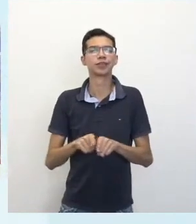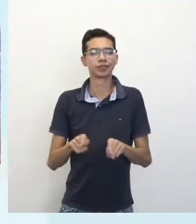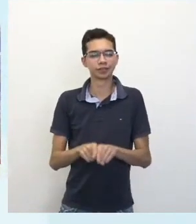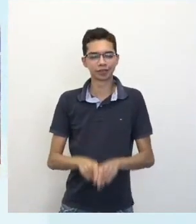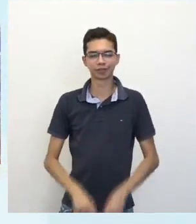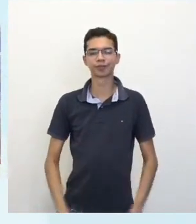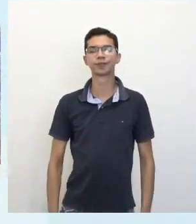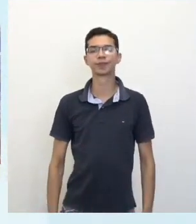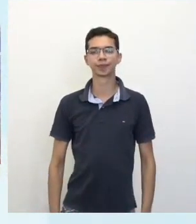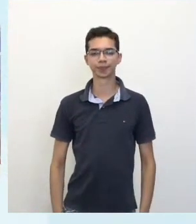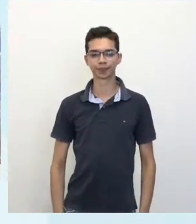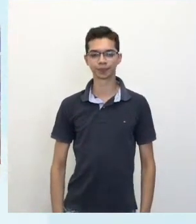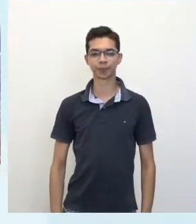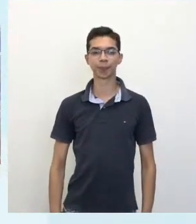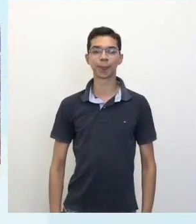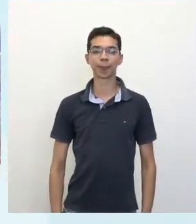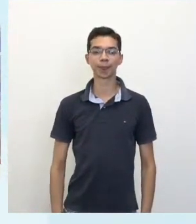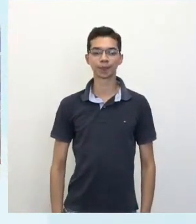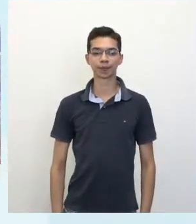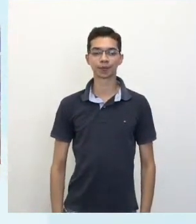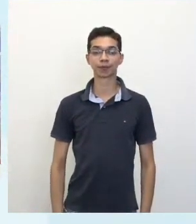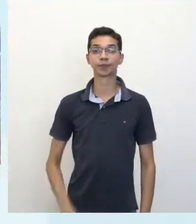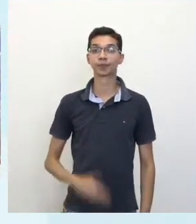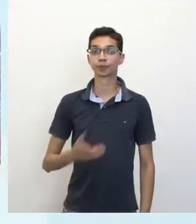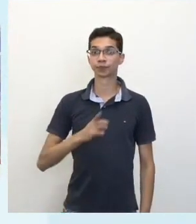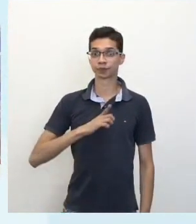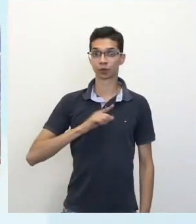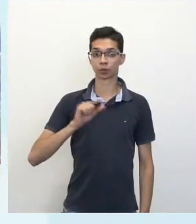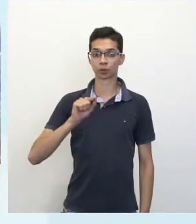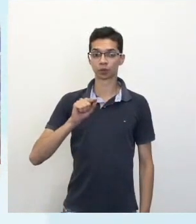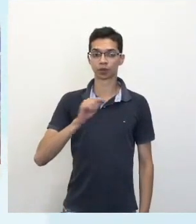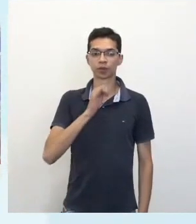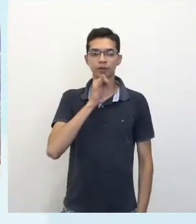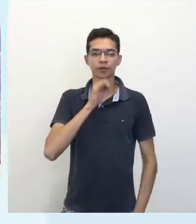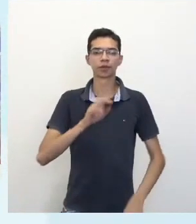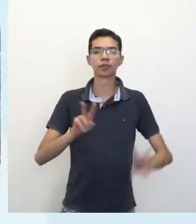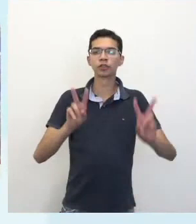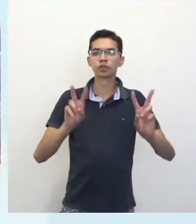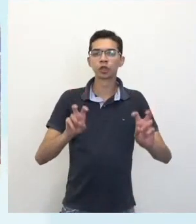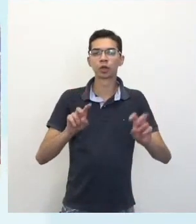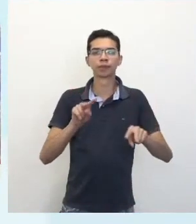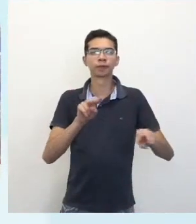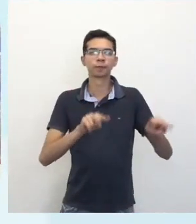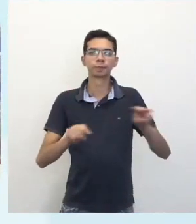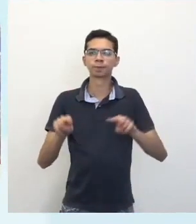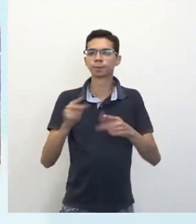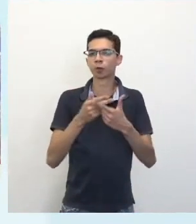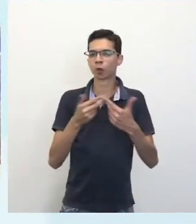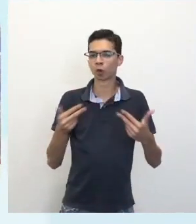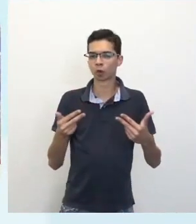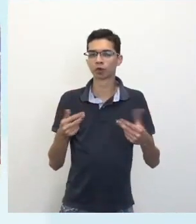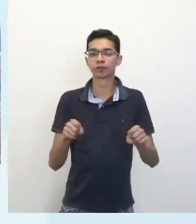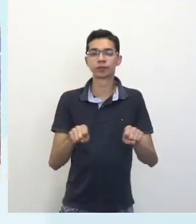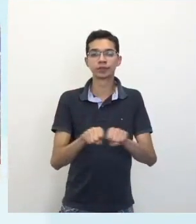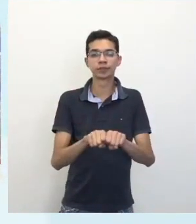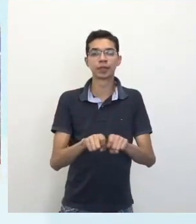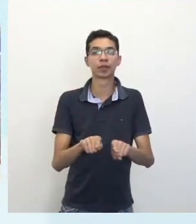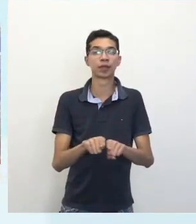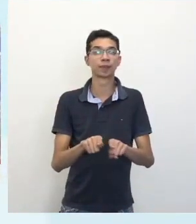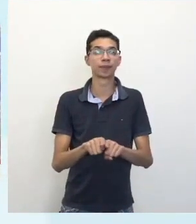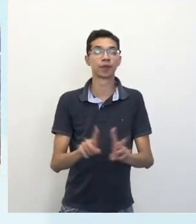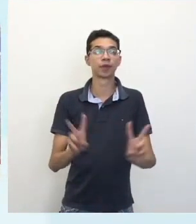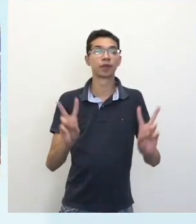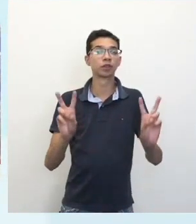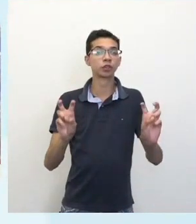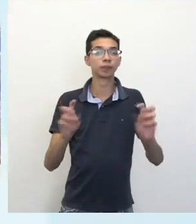deste ou dele derivando, né? Aí você tem as instalações, os ready-mades, os site-specifics dentro da